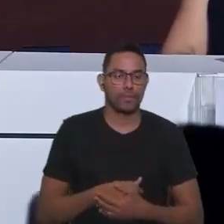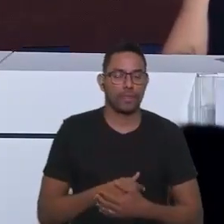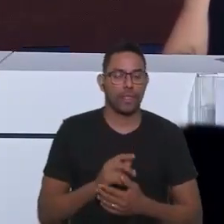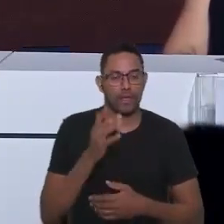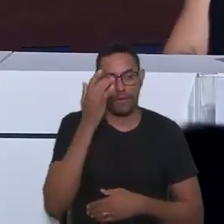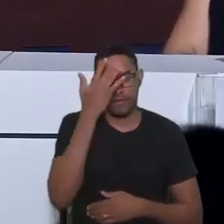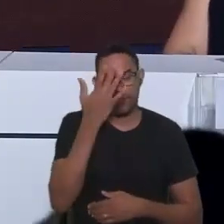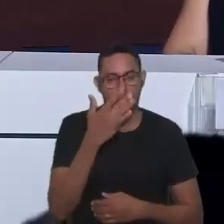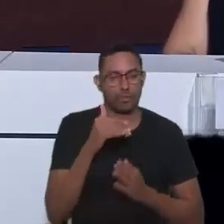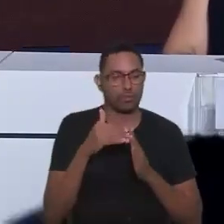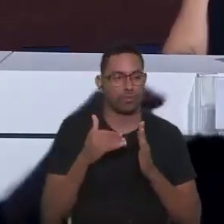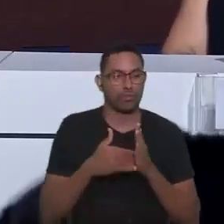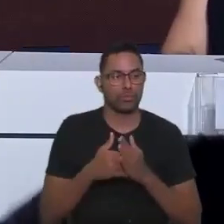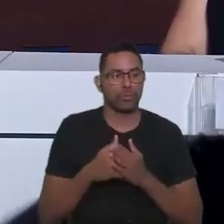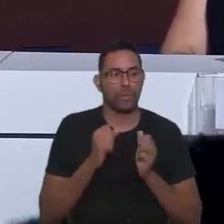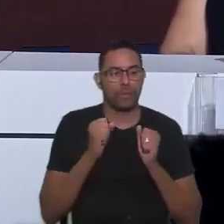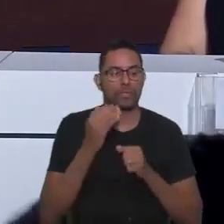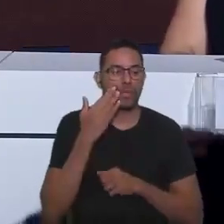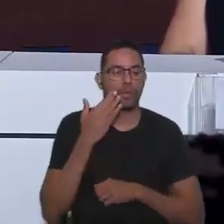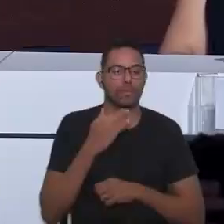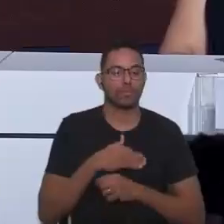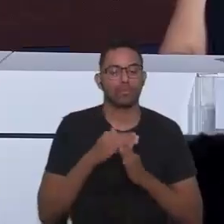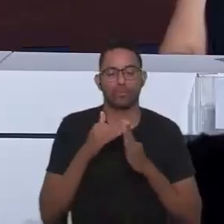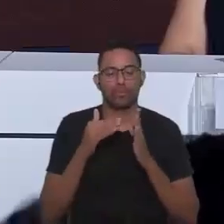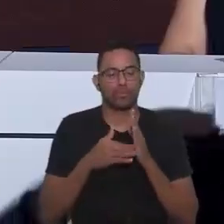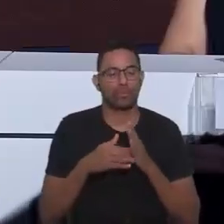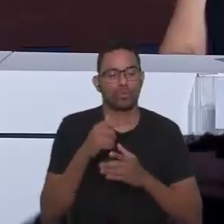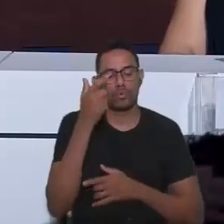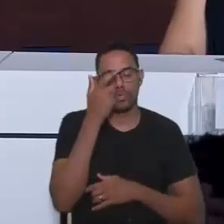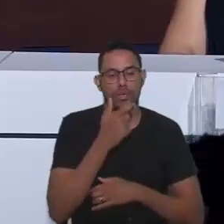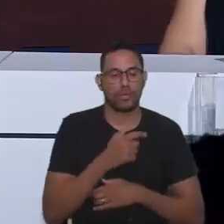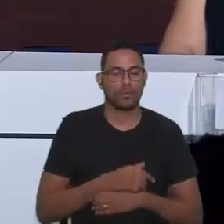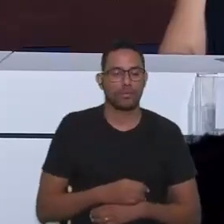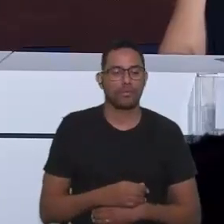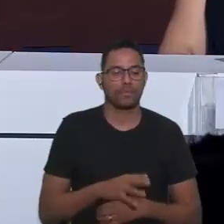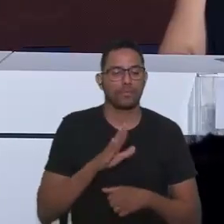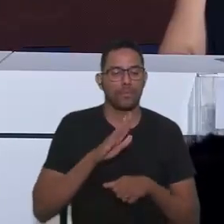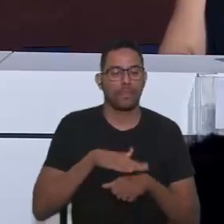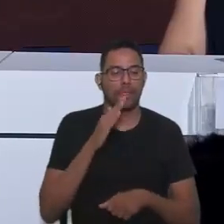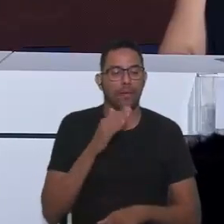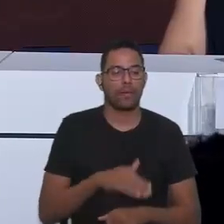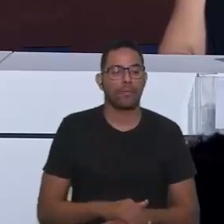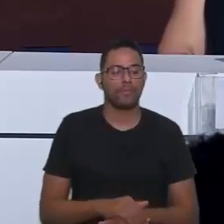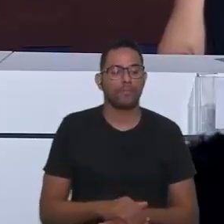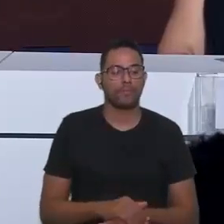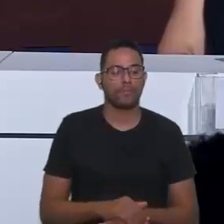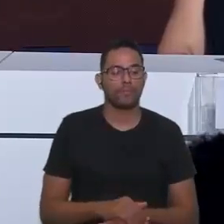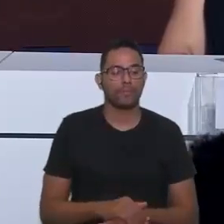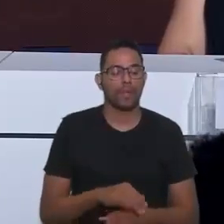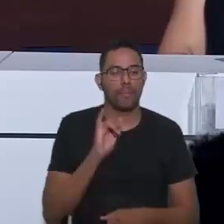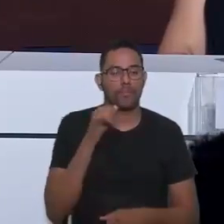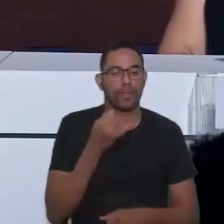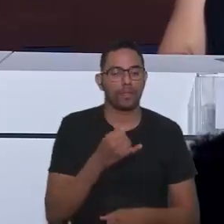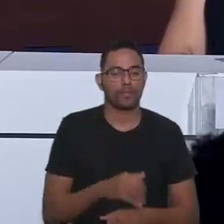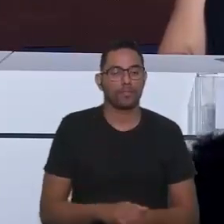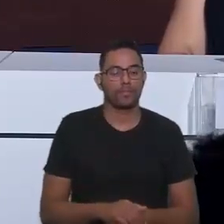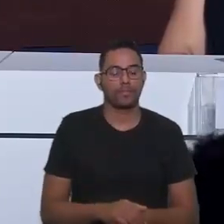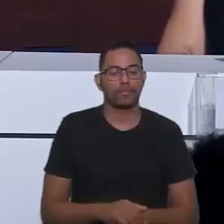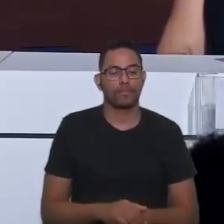muita facilidade a tudo o que se pode saber, a tudo o que seria mais